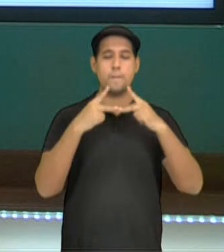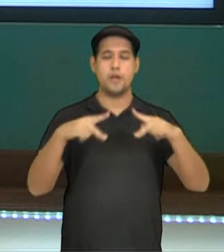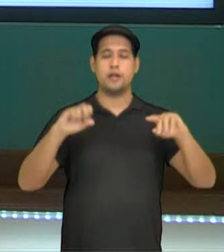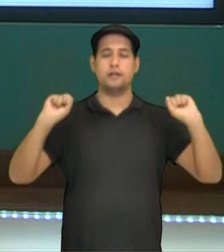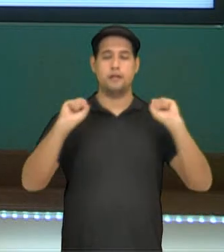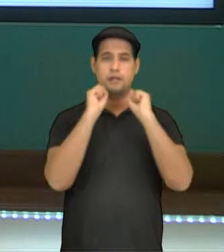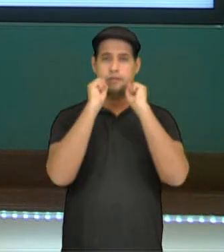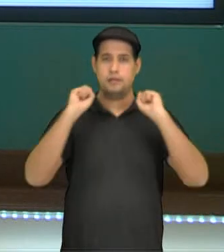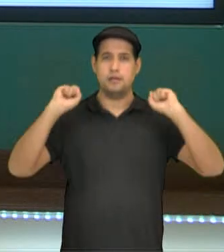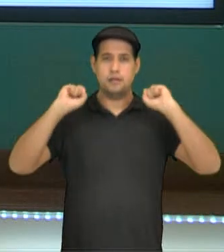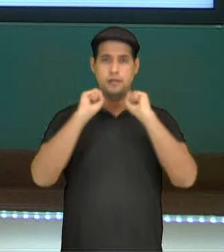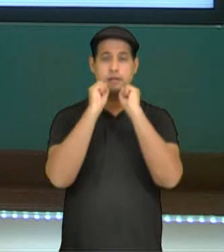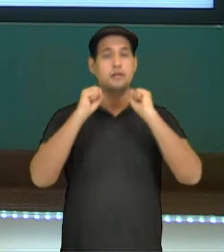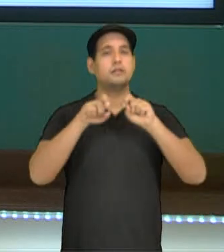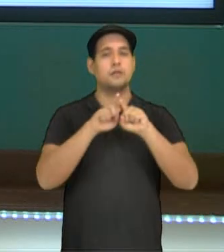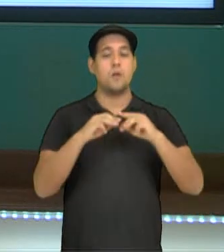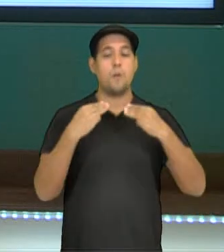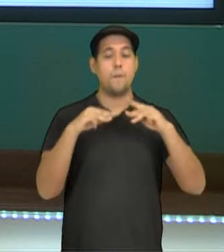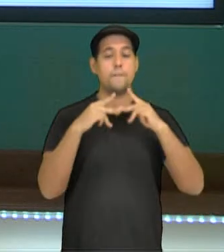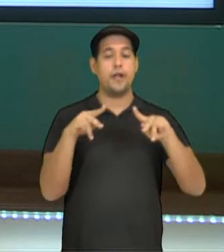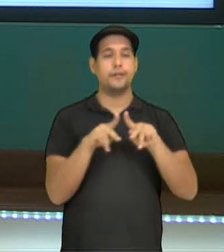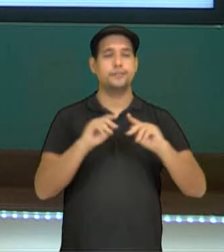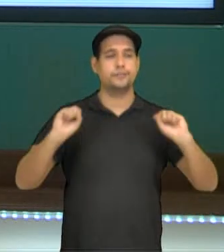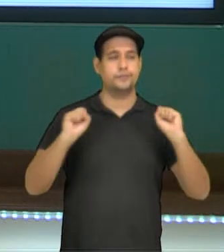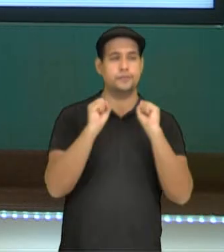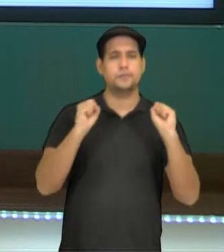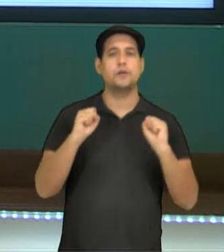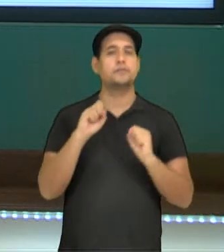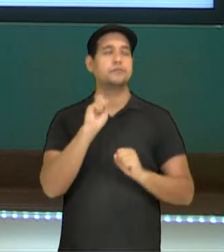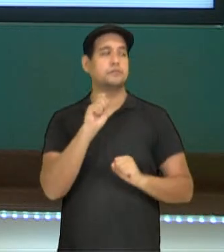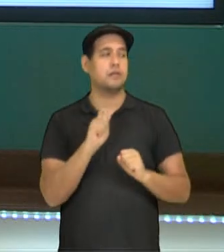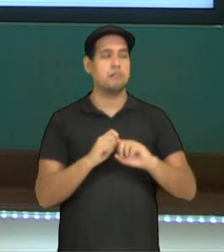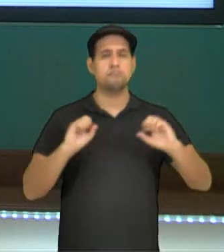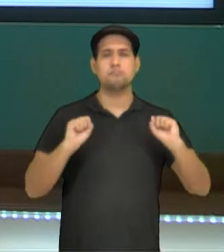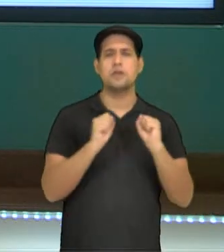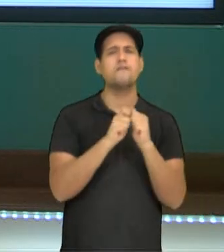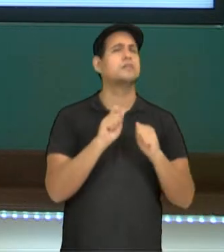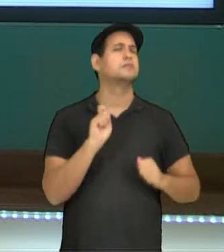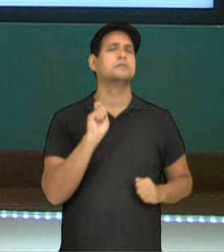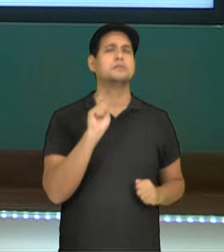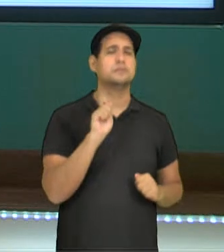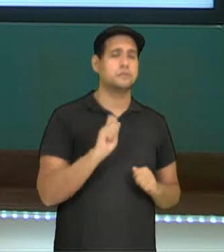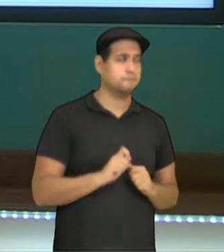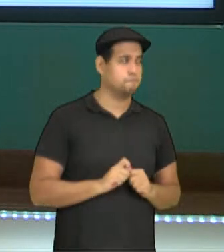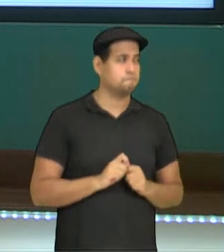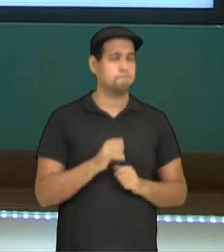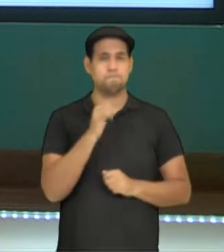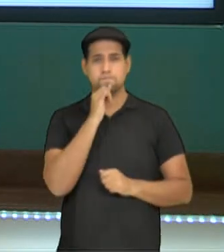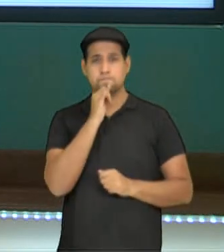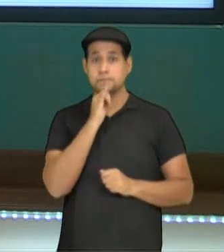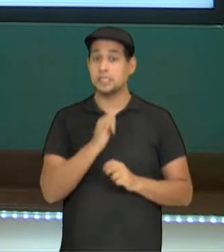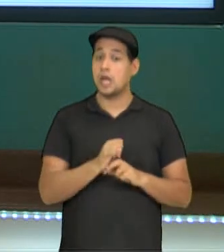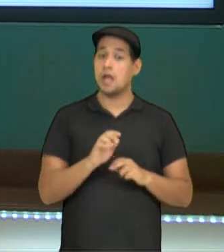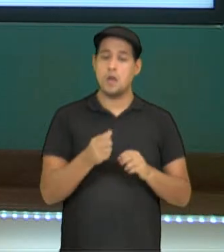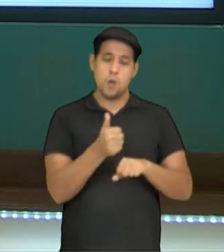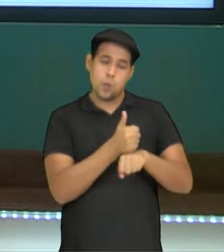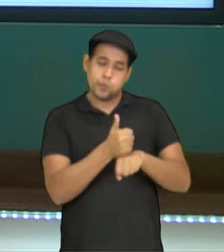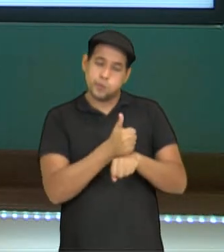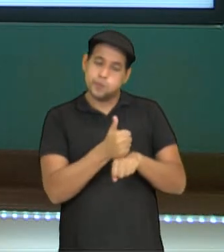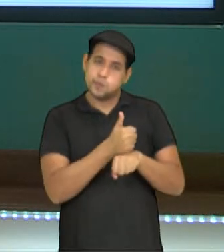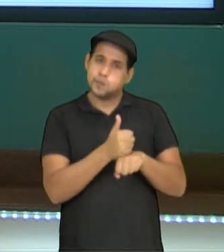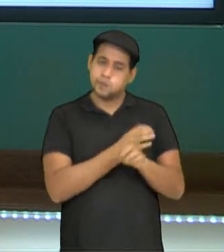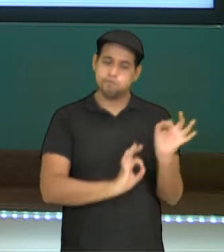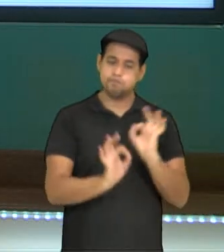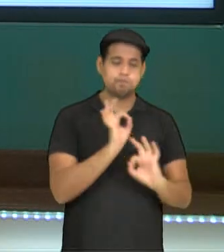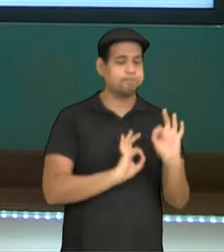esporte. Então, a questão do marketing dentro do esporte, o marketing dentro do esporte fez com que a